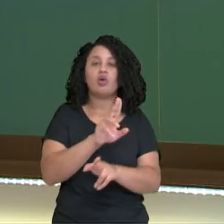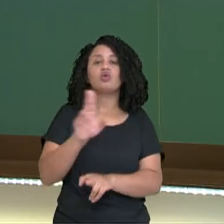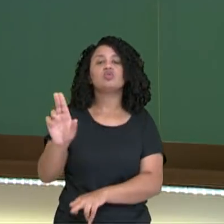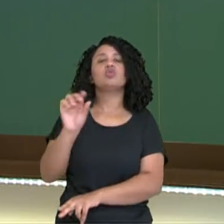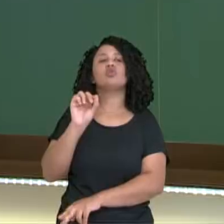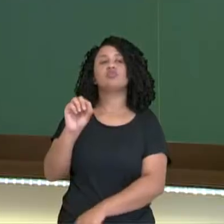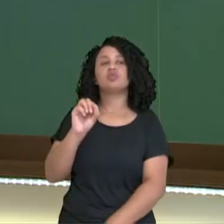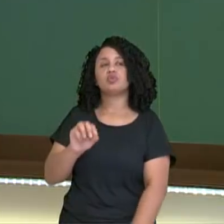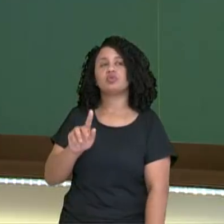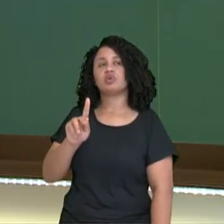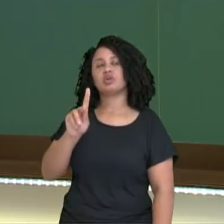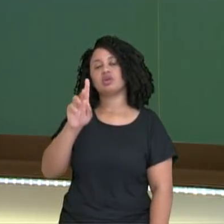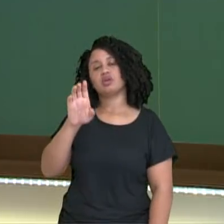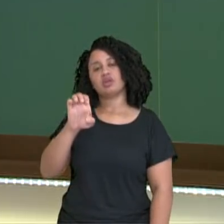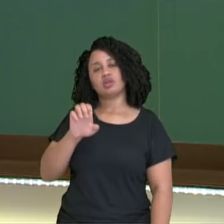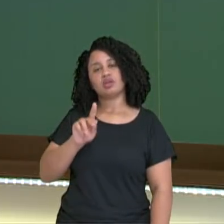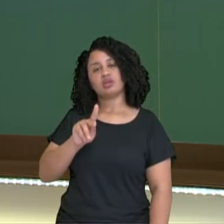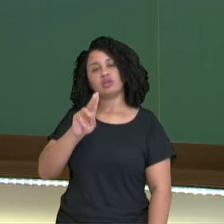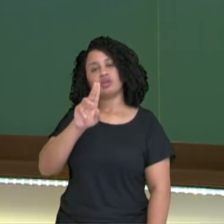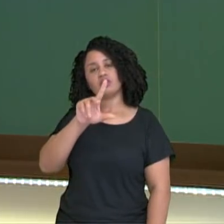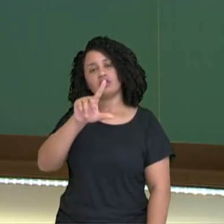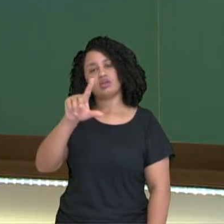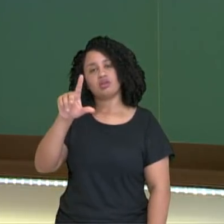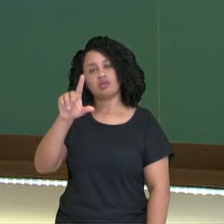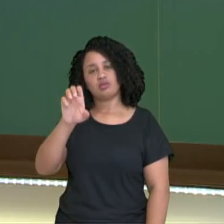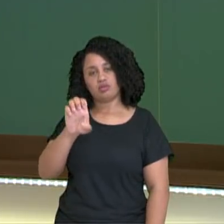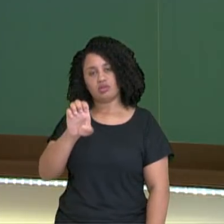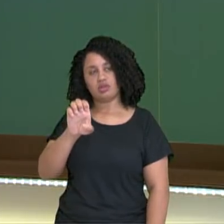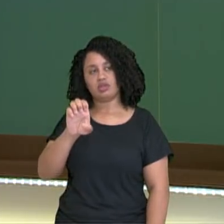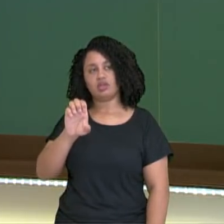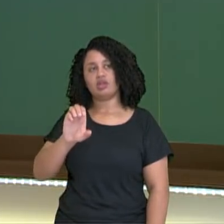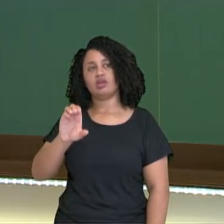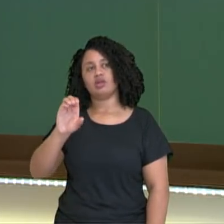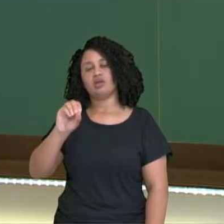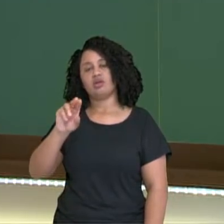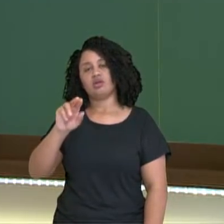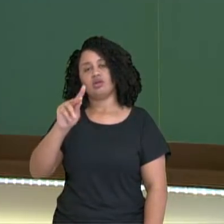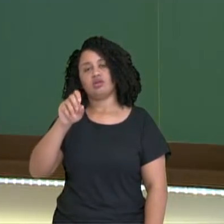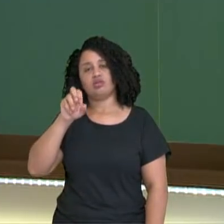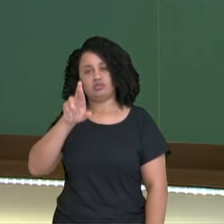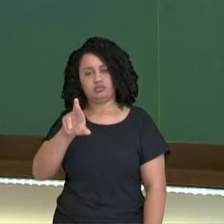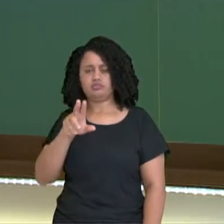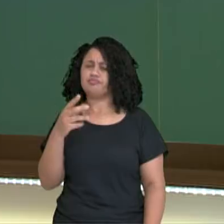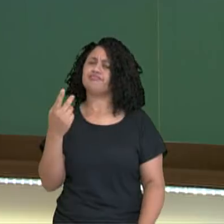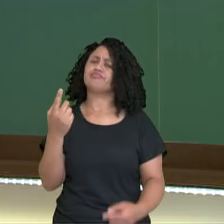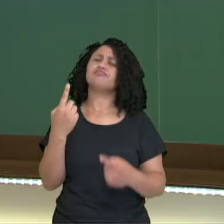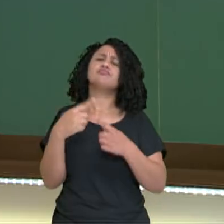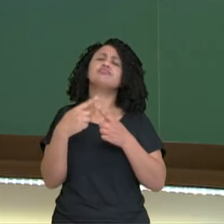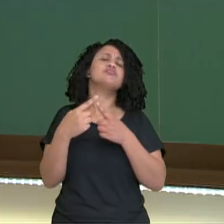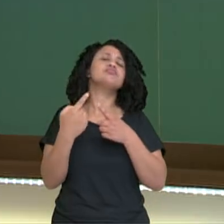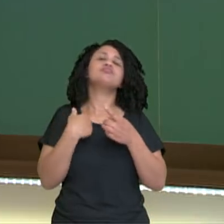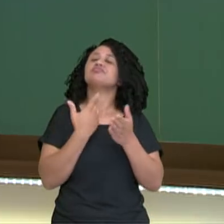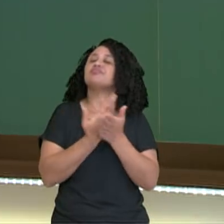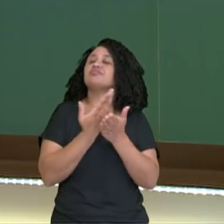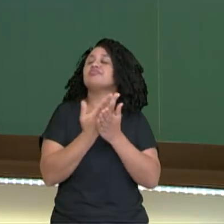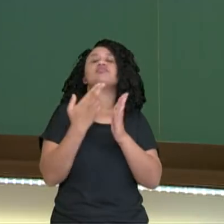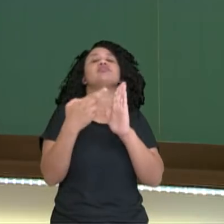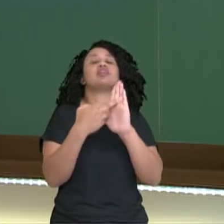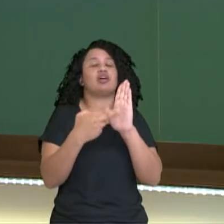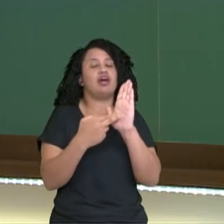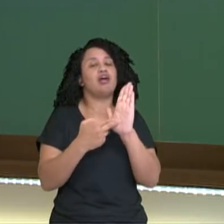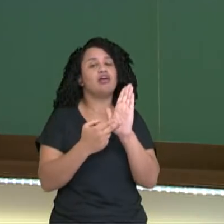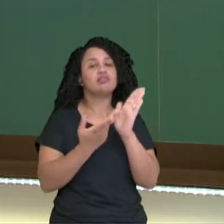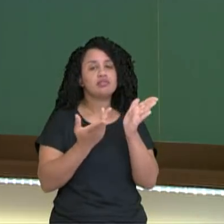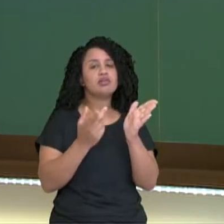investigação, fazer a mesma investigação. E para que nós estudamos os postulados? Então, assim, a gente já responde um dos nossos questionamentos,